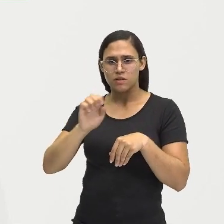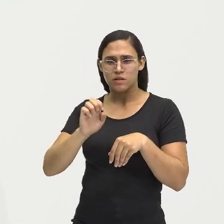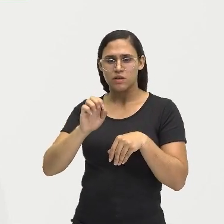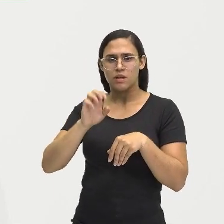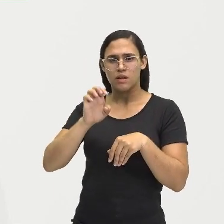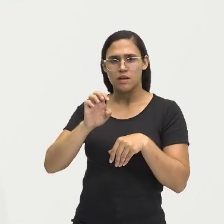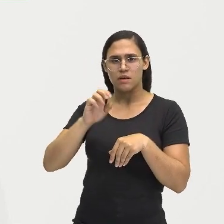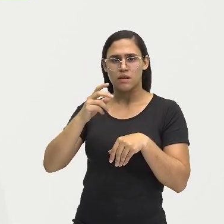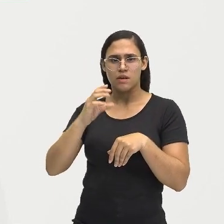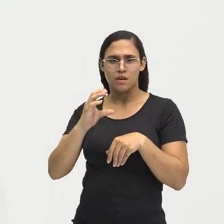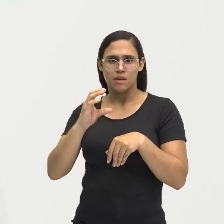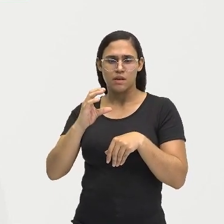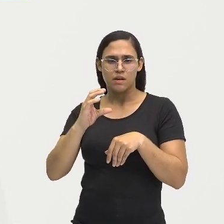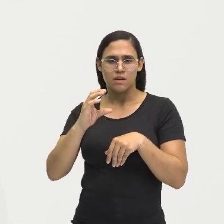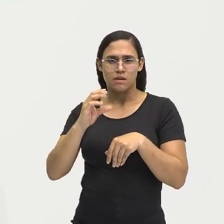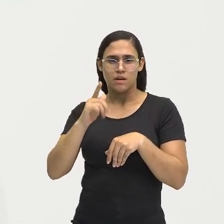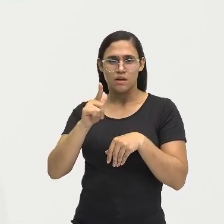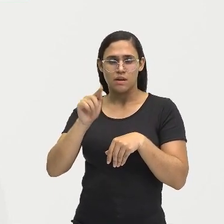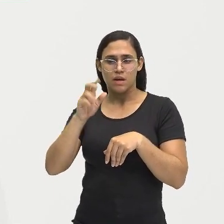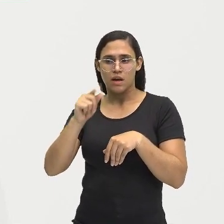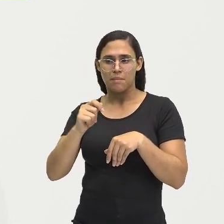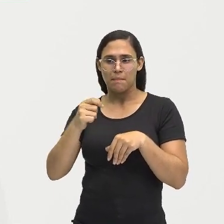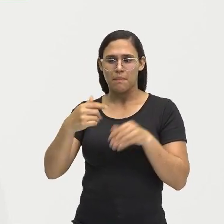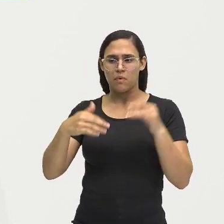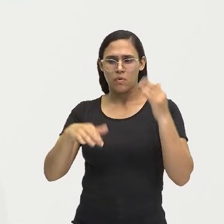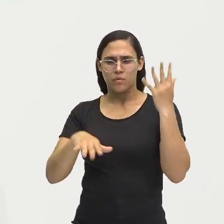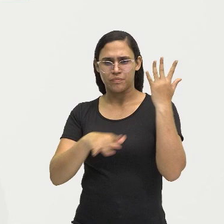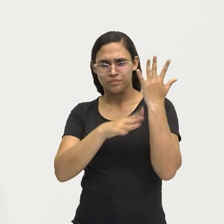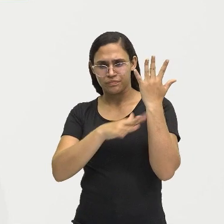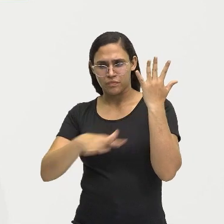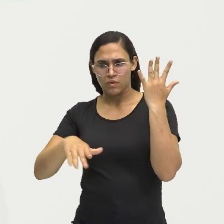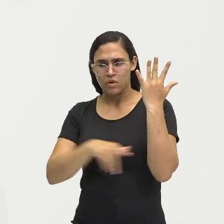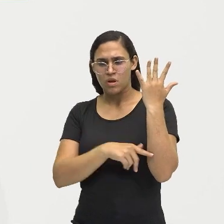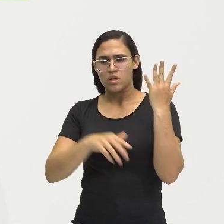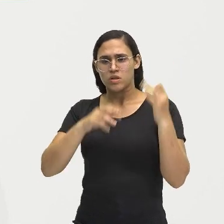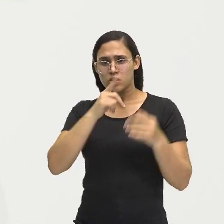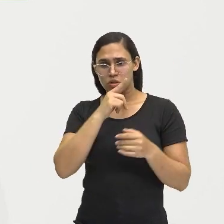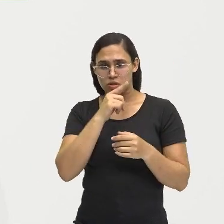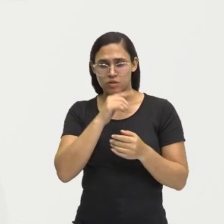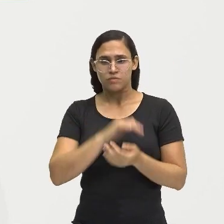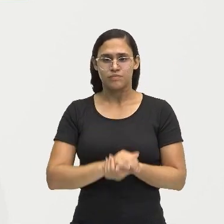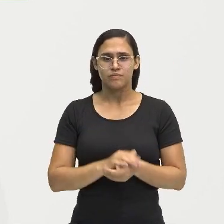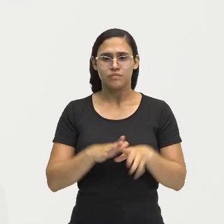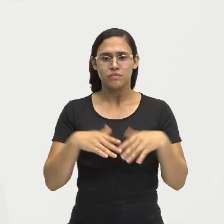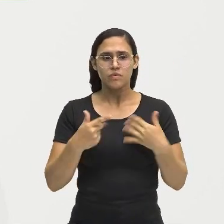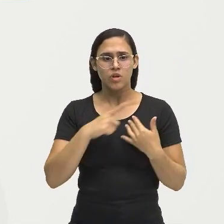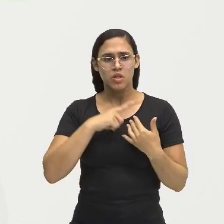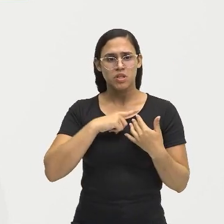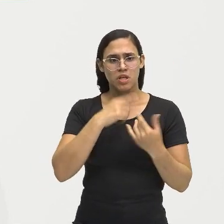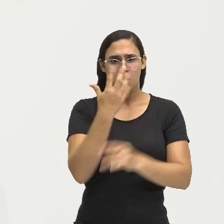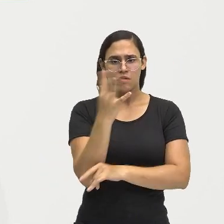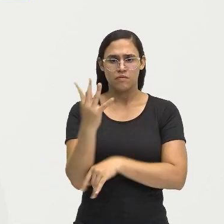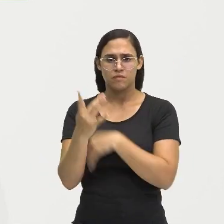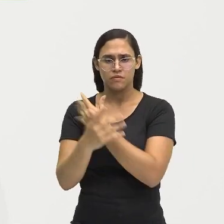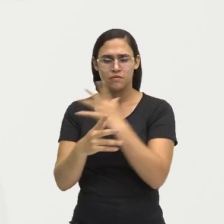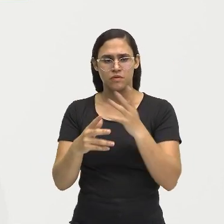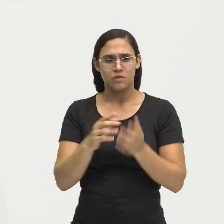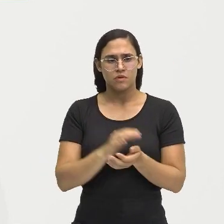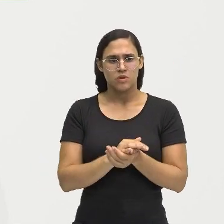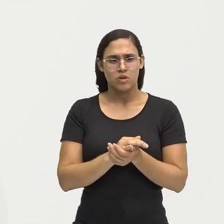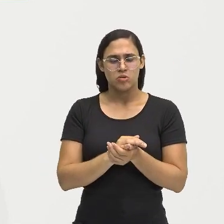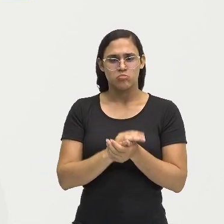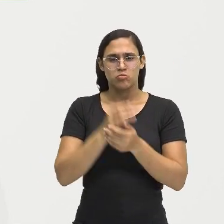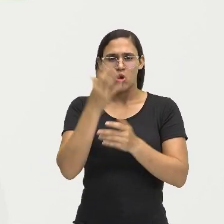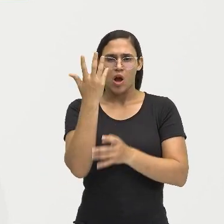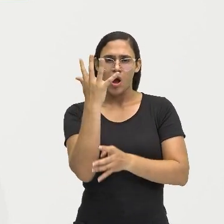ela engloba extensas áreas de cerrado e campinas, né? Então, a gente tem a vegetação, né, as